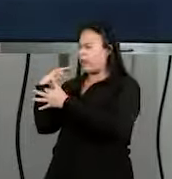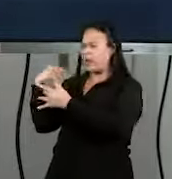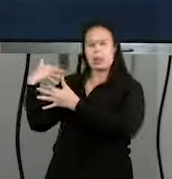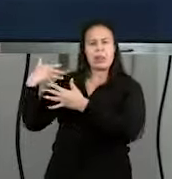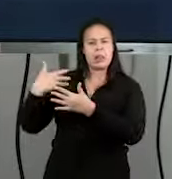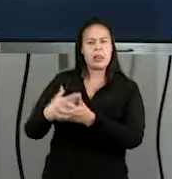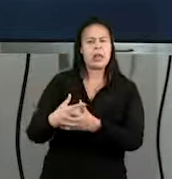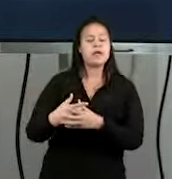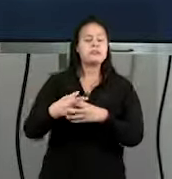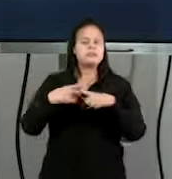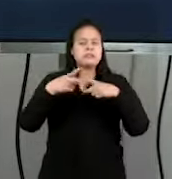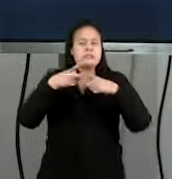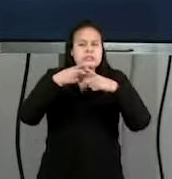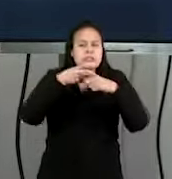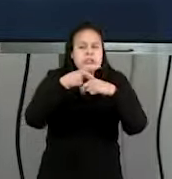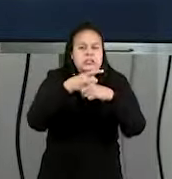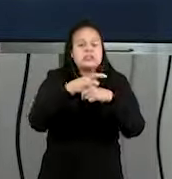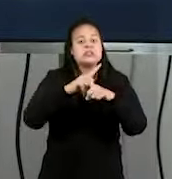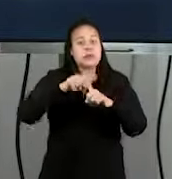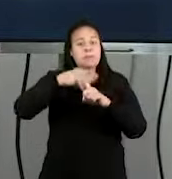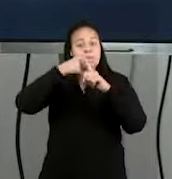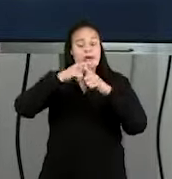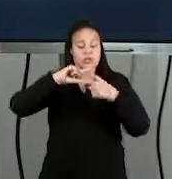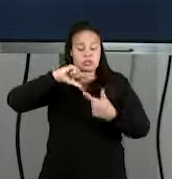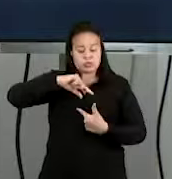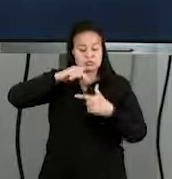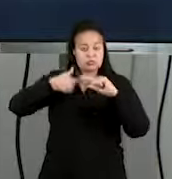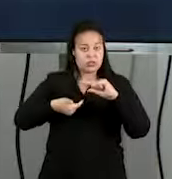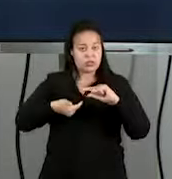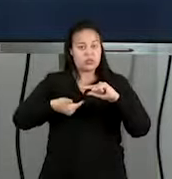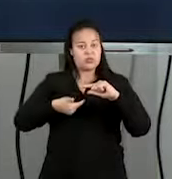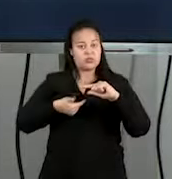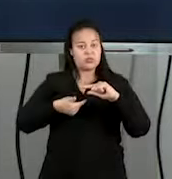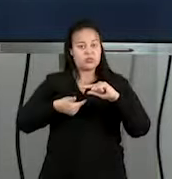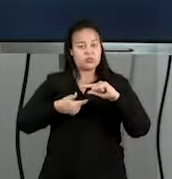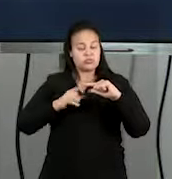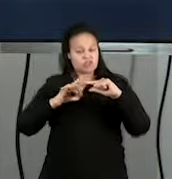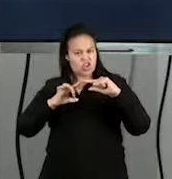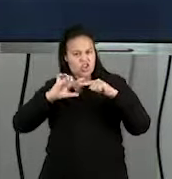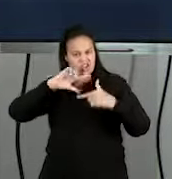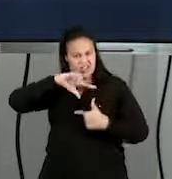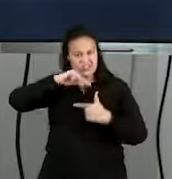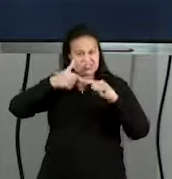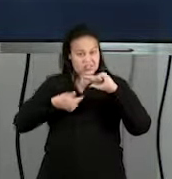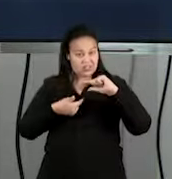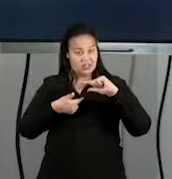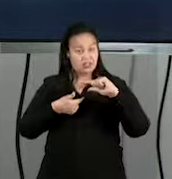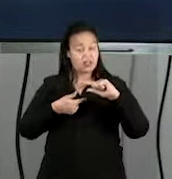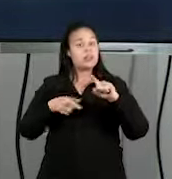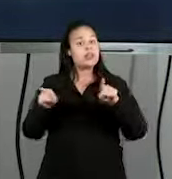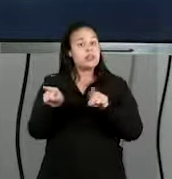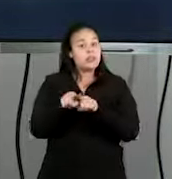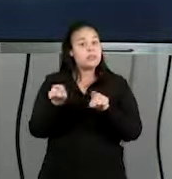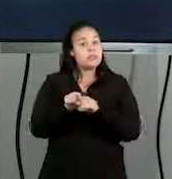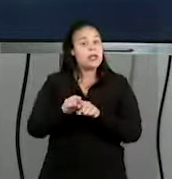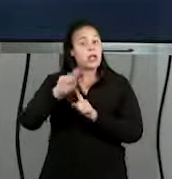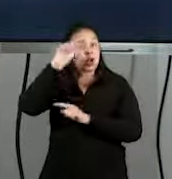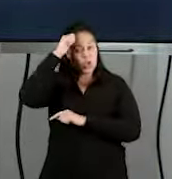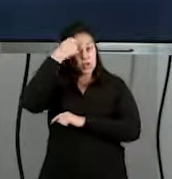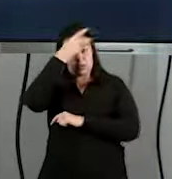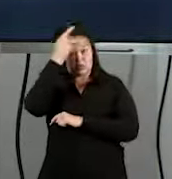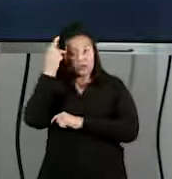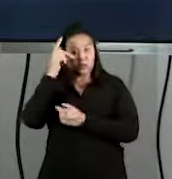perseguição nazista aos judeus, e não só aos judeus, tá? A gente fala mais aos judeus, mas eles perseguiam também os negros,